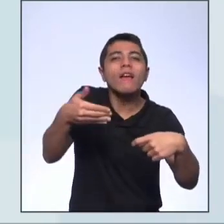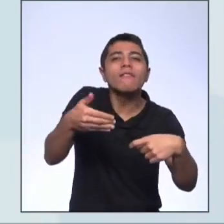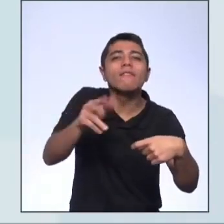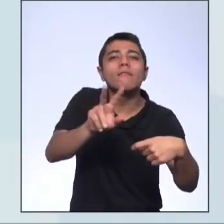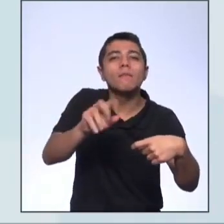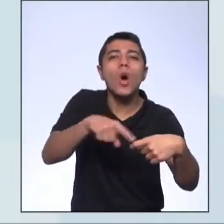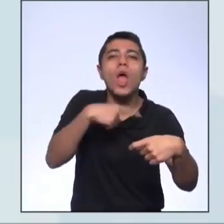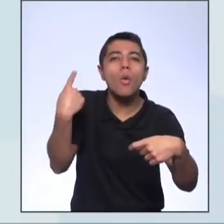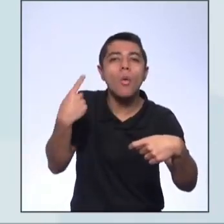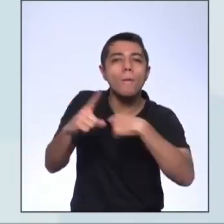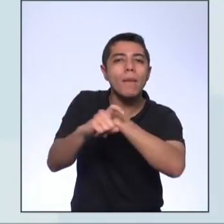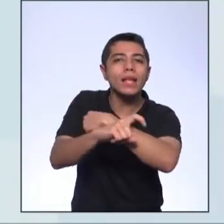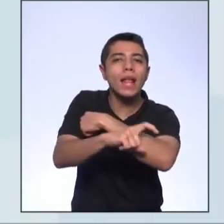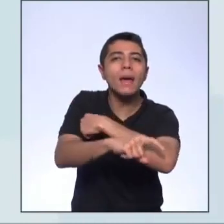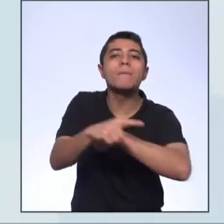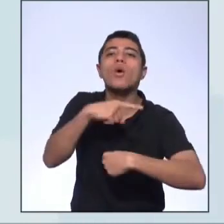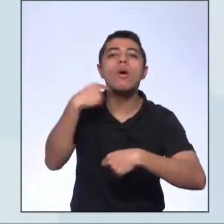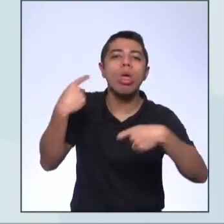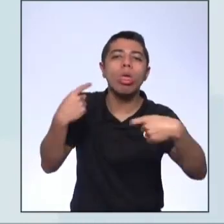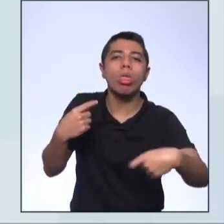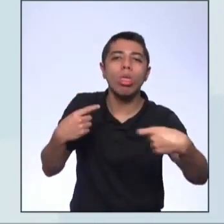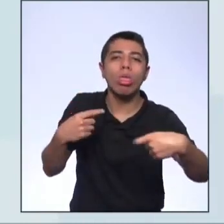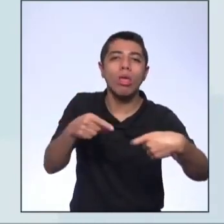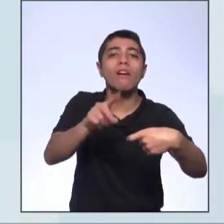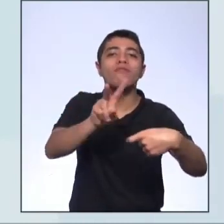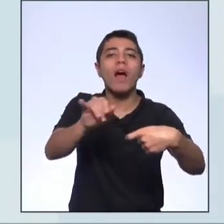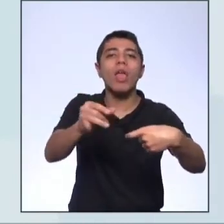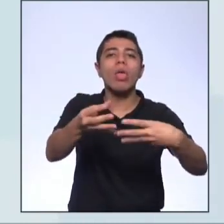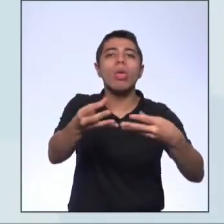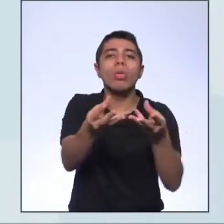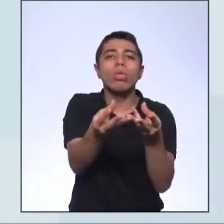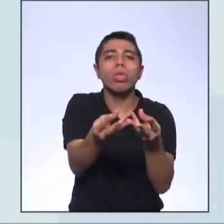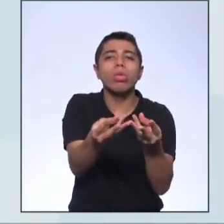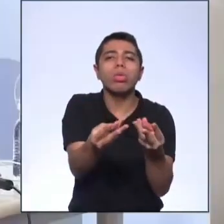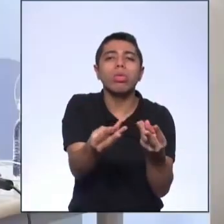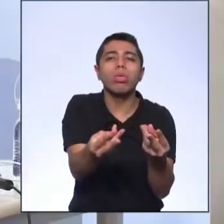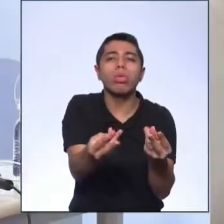desintegrando, ou pela ação até mesmo, se a gente pensar de